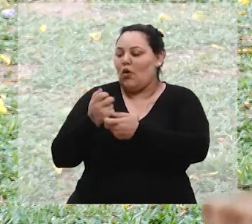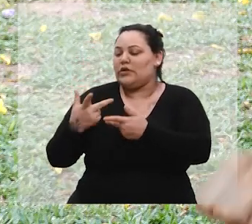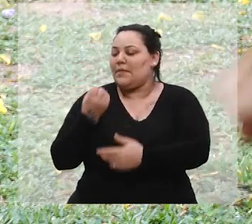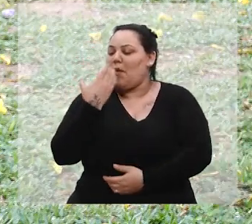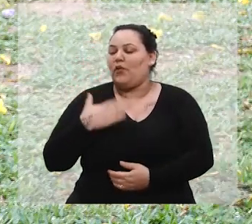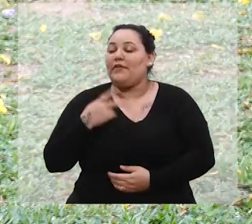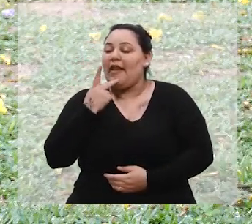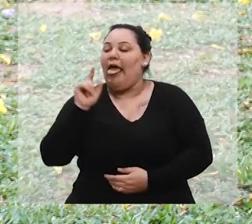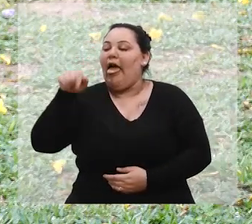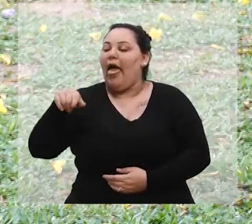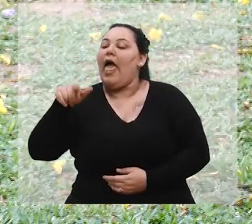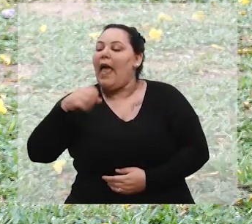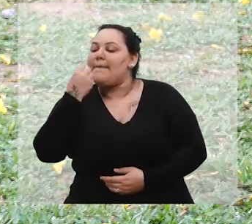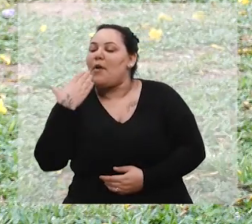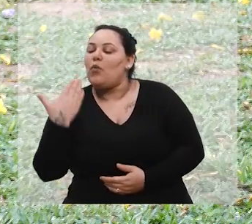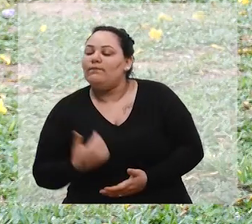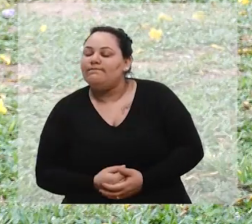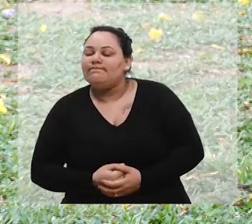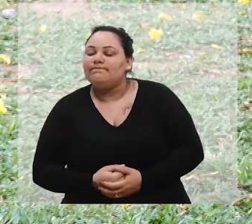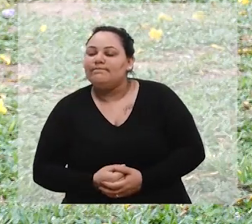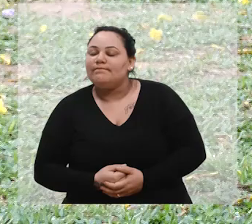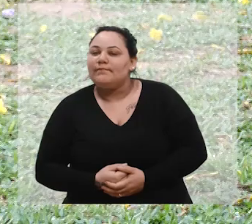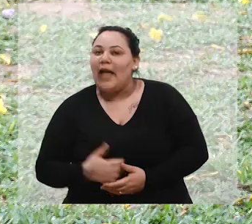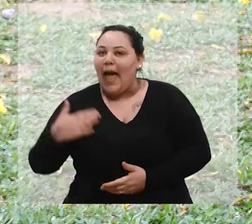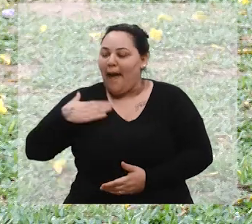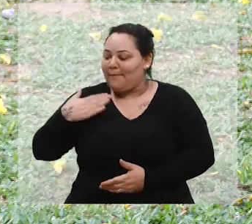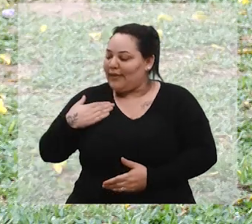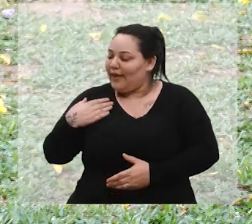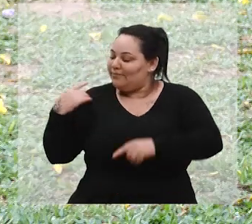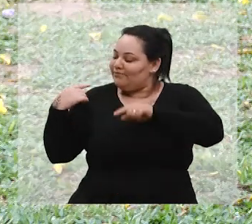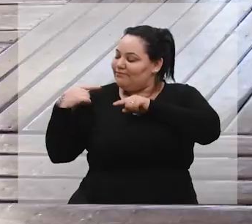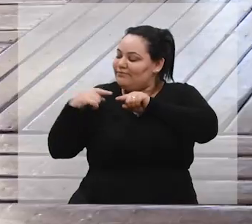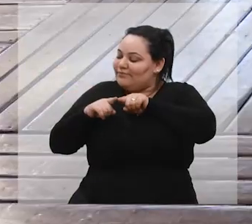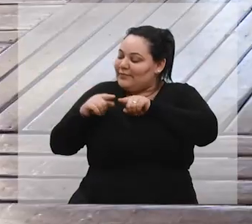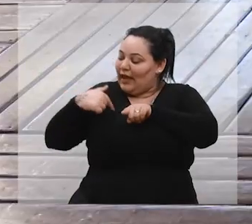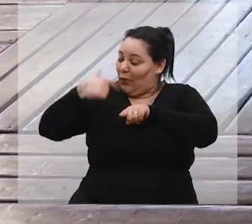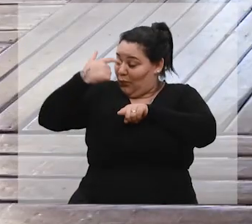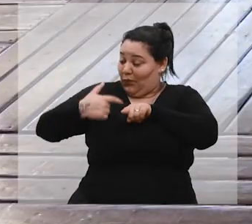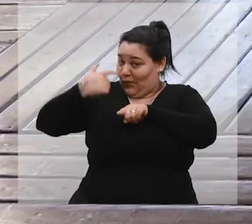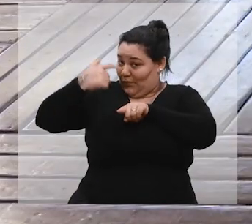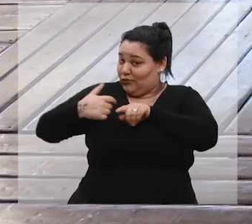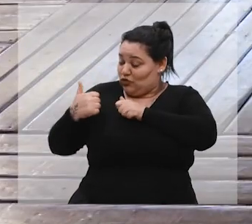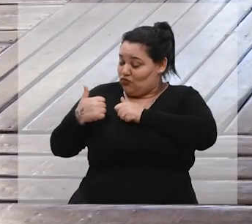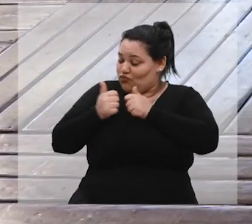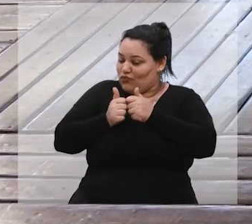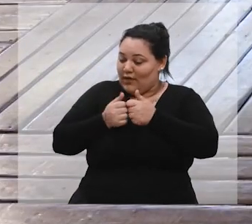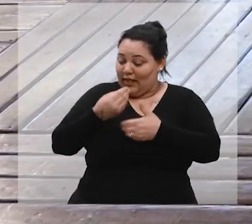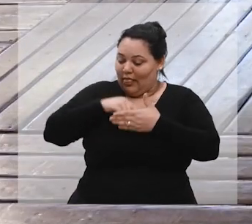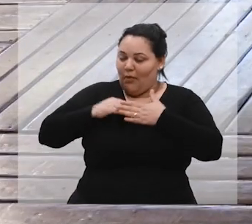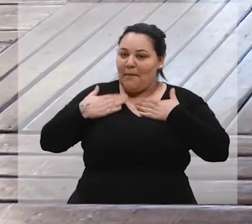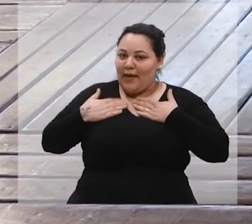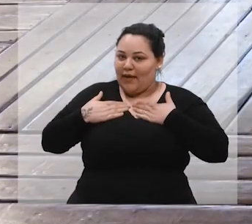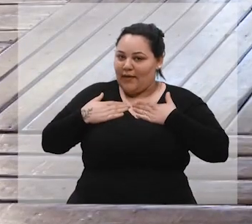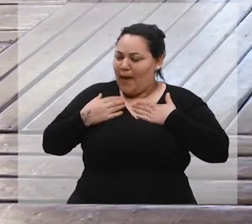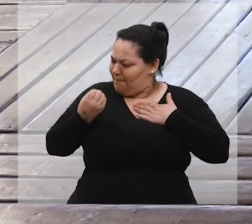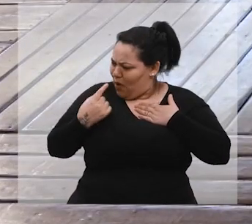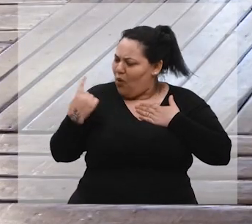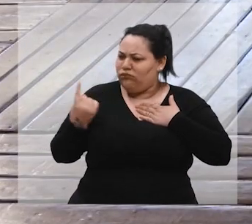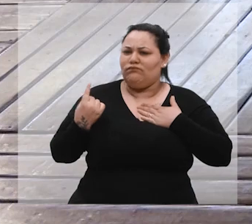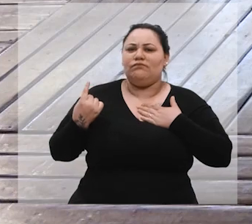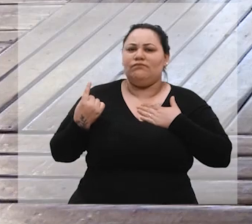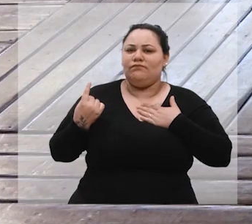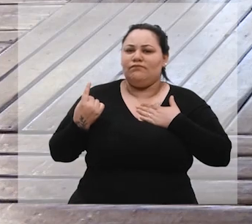falar, não, mas isso é bom, eu desfruto da minha própria companhia, isso, né, eu aprendi como se isso fosse uma coisa que